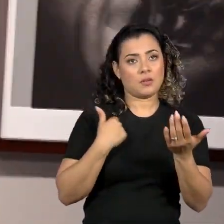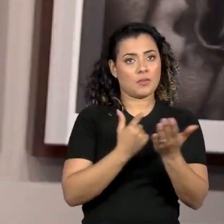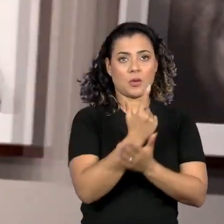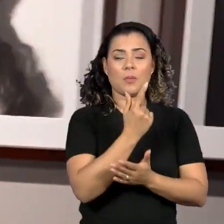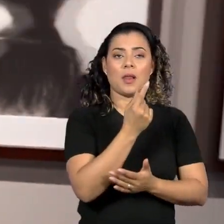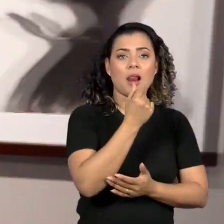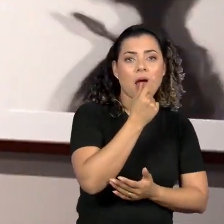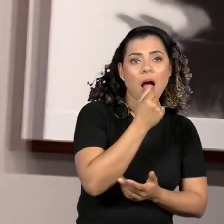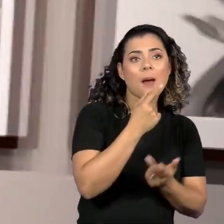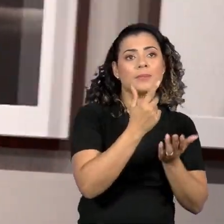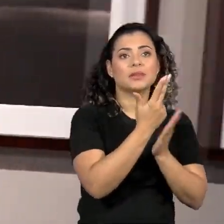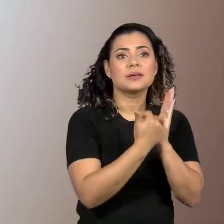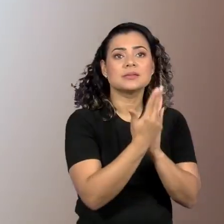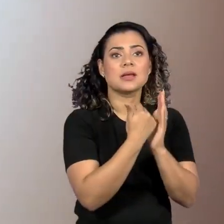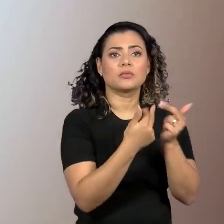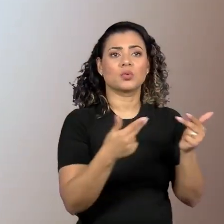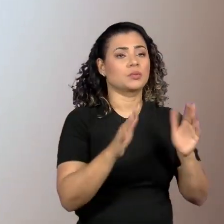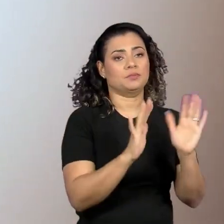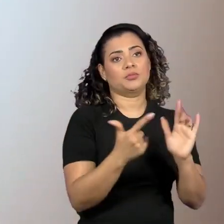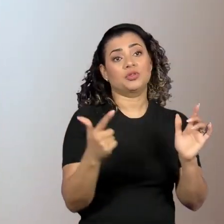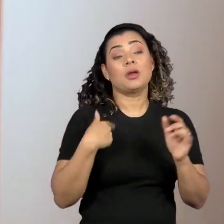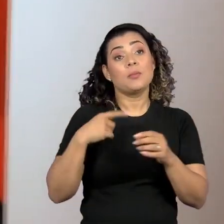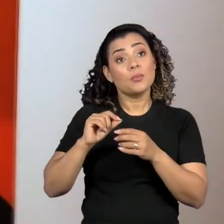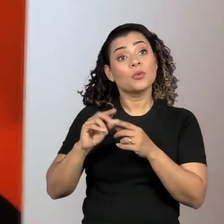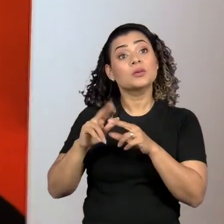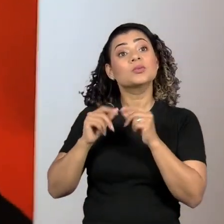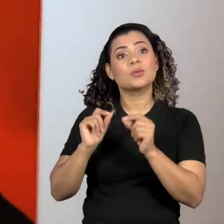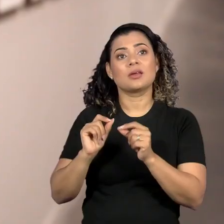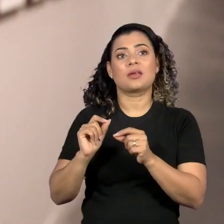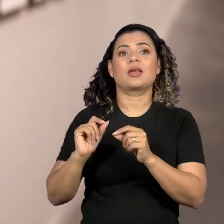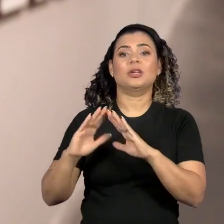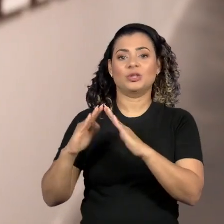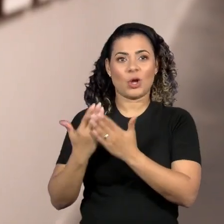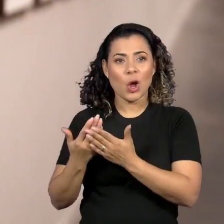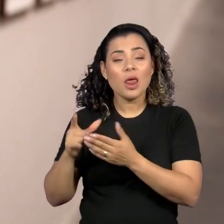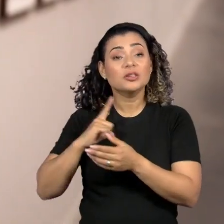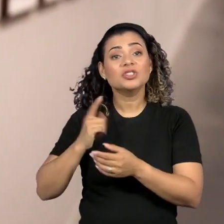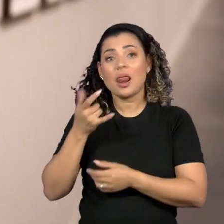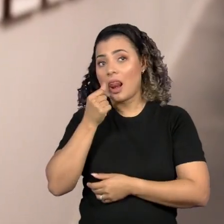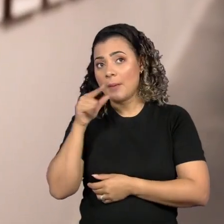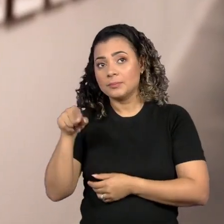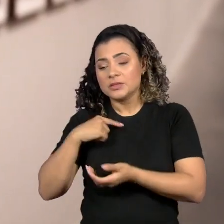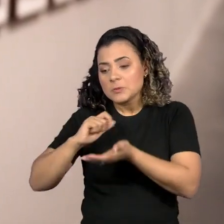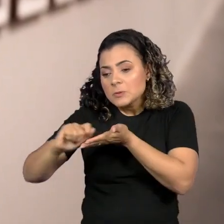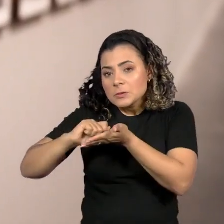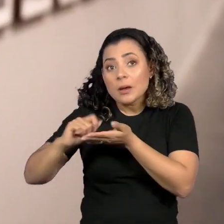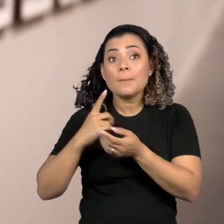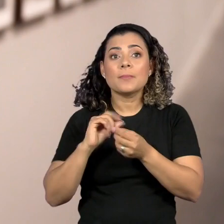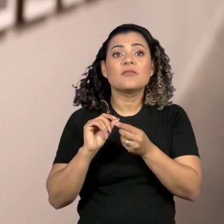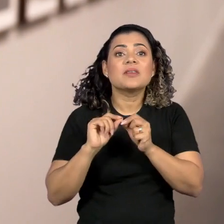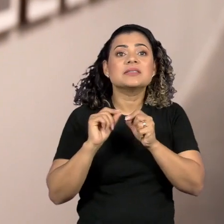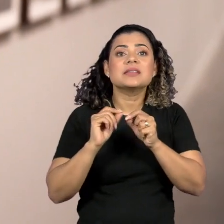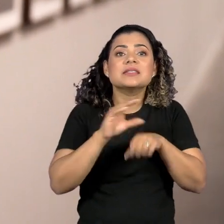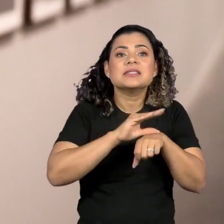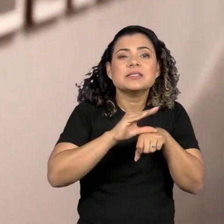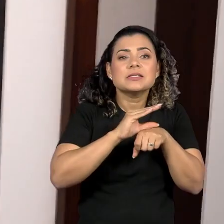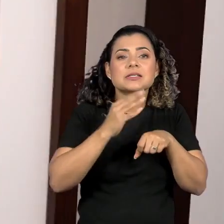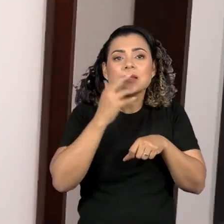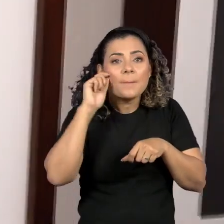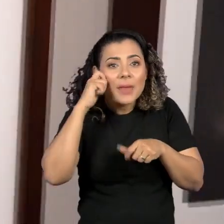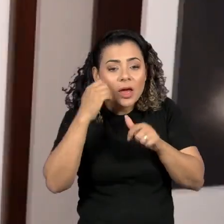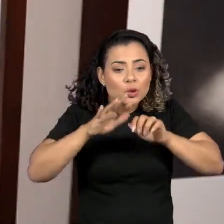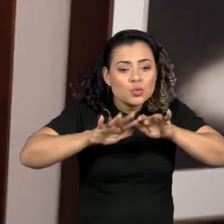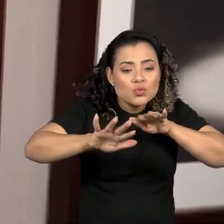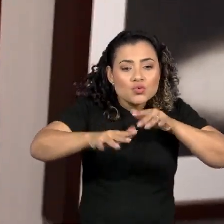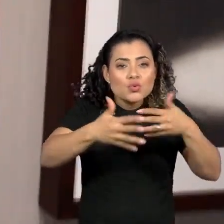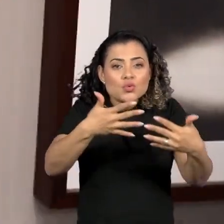lápis de desenhos e tudo, então eu fazia o pó de lápis de escola para construir os tons de cinza através dos pós de grafite. E